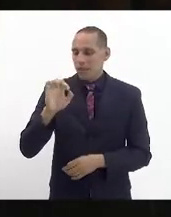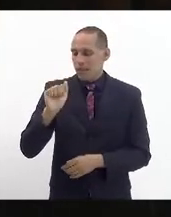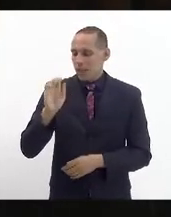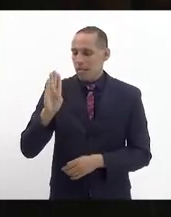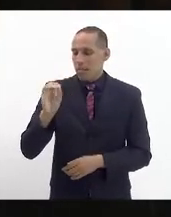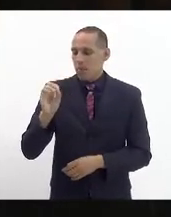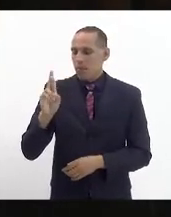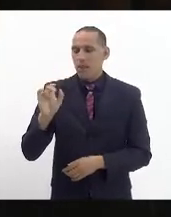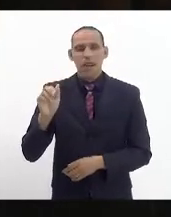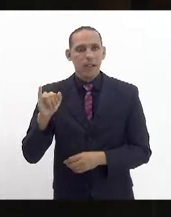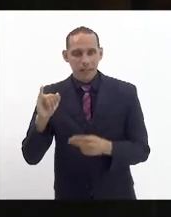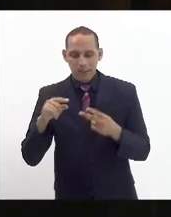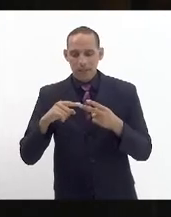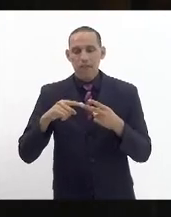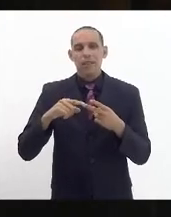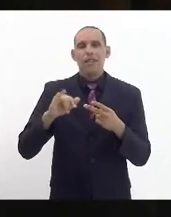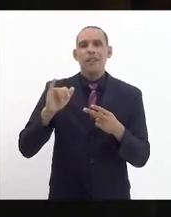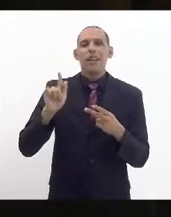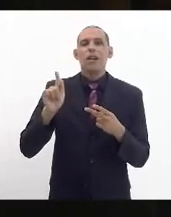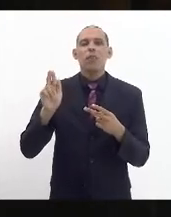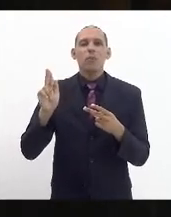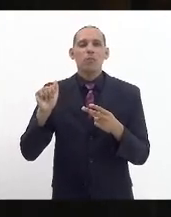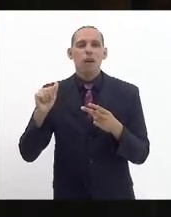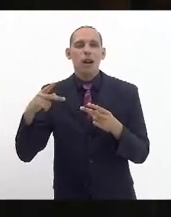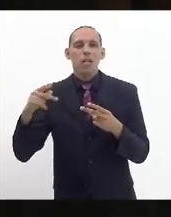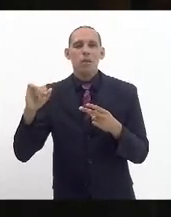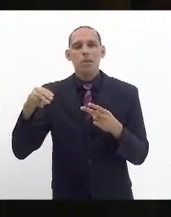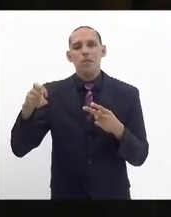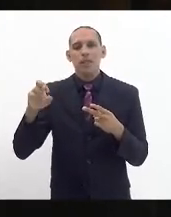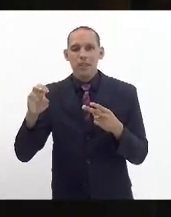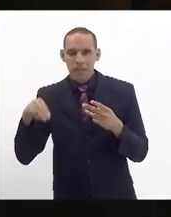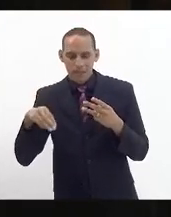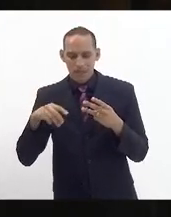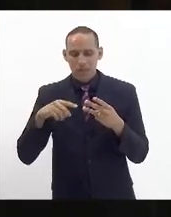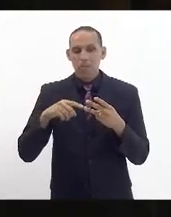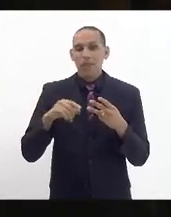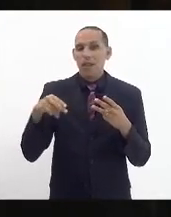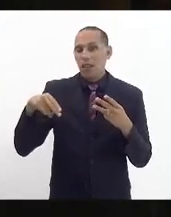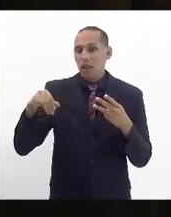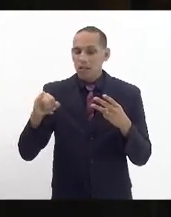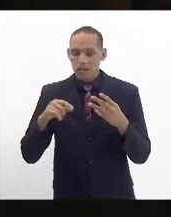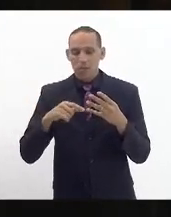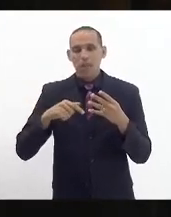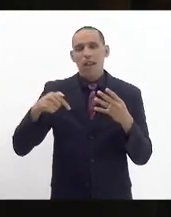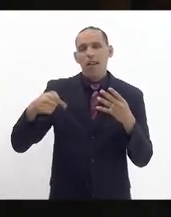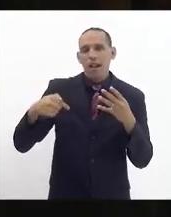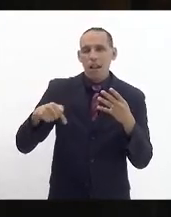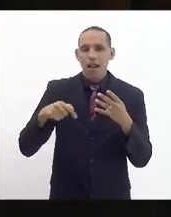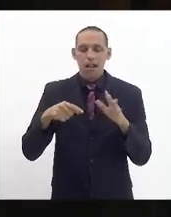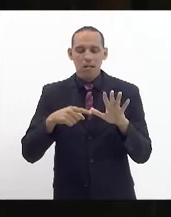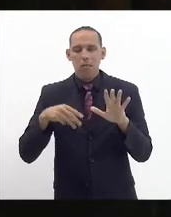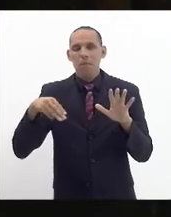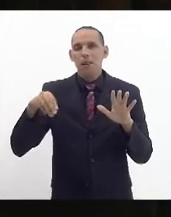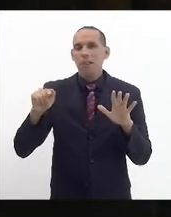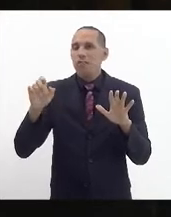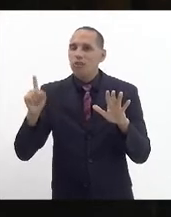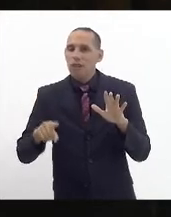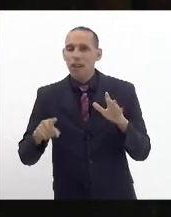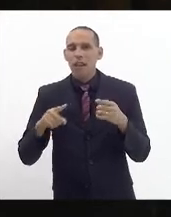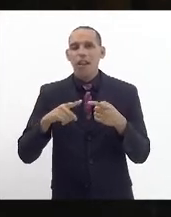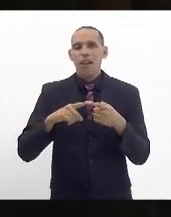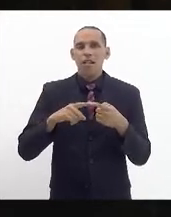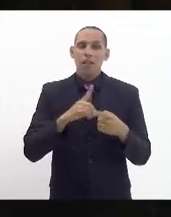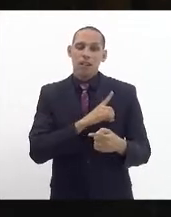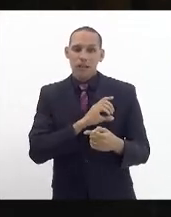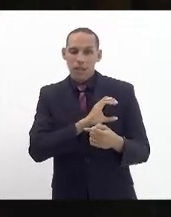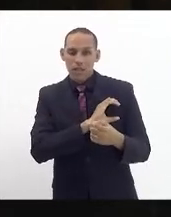Guapimirim, Magé, Duque de Caxias, Nova Iguaçu, Queimados, Japeri, Seropédica e Itaguaí, que são ligados